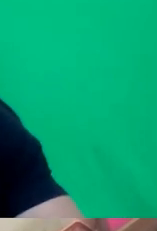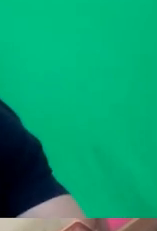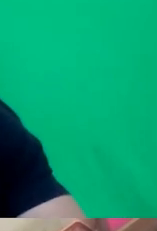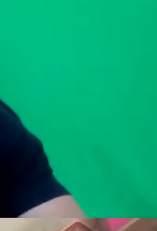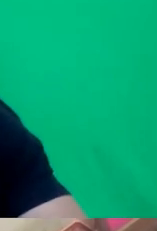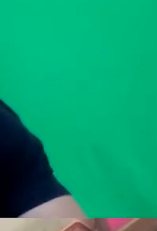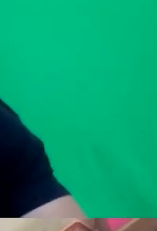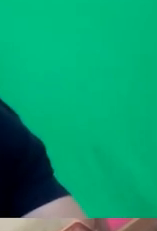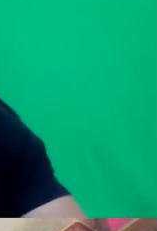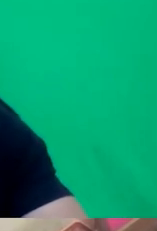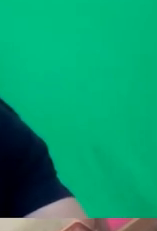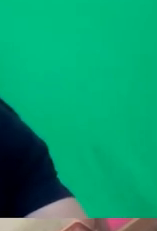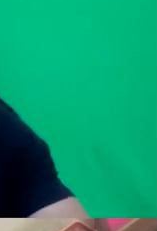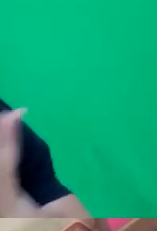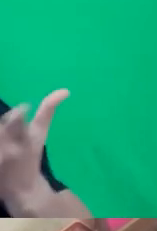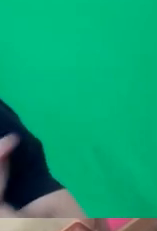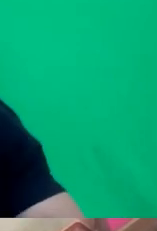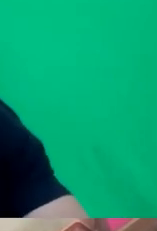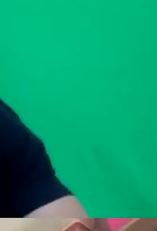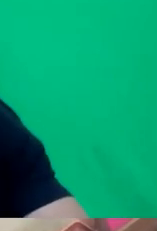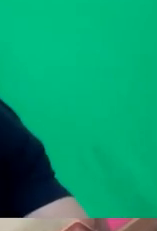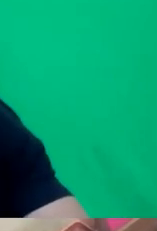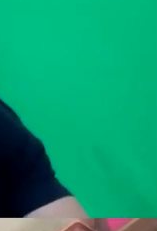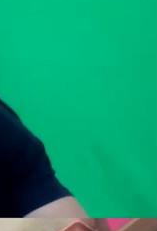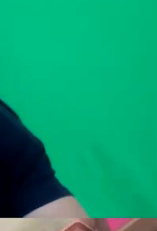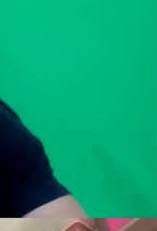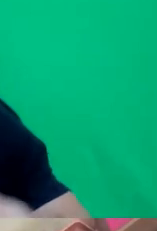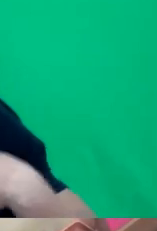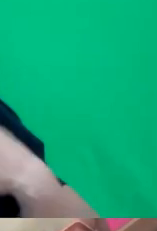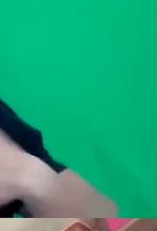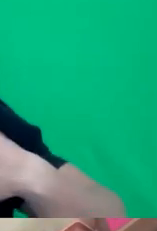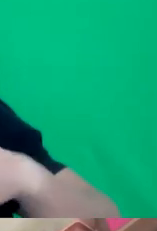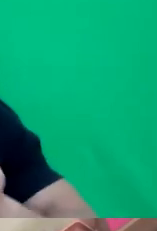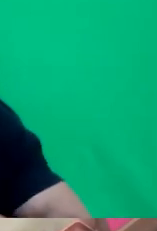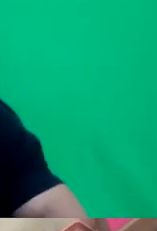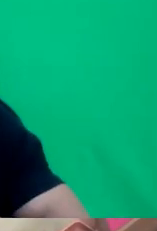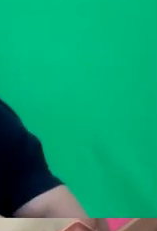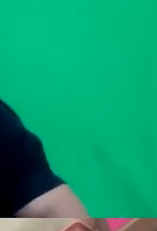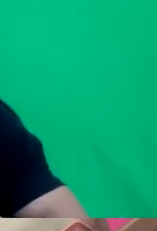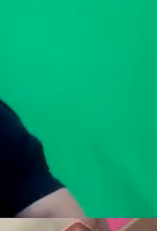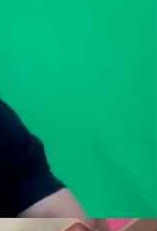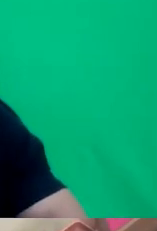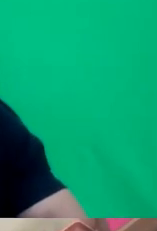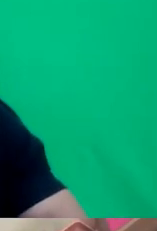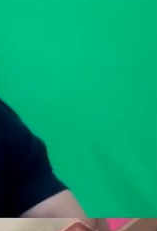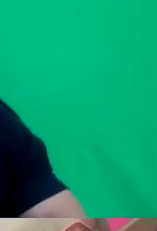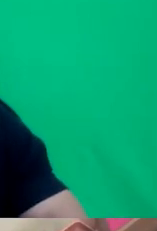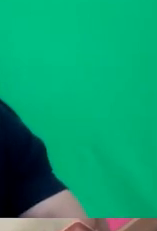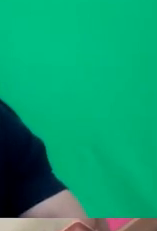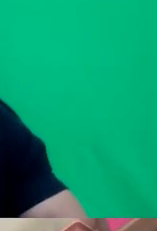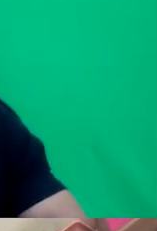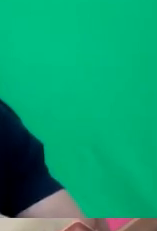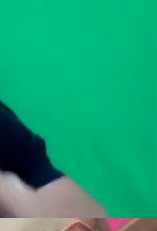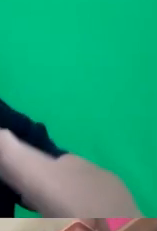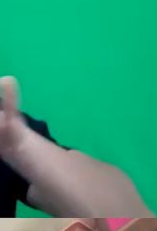Mas é uma história maravilhosa. É, Aí eu tenho que me controlar para sair da história e vir aqui para a